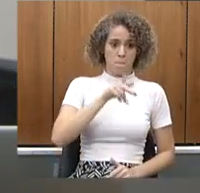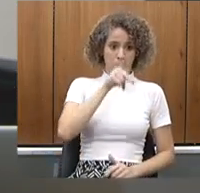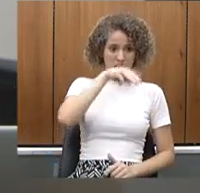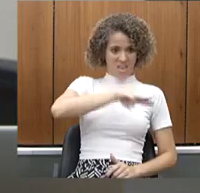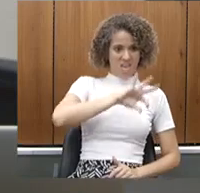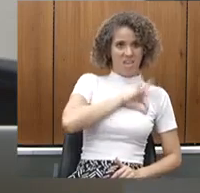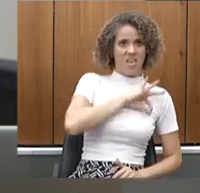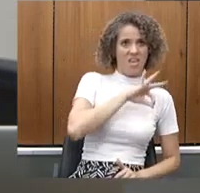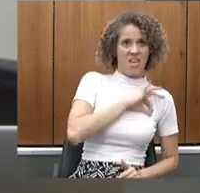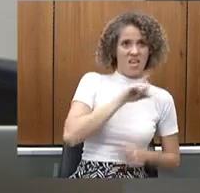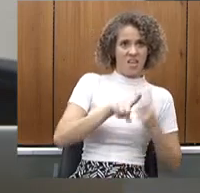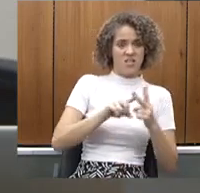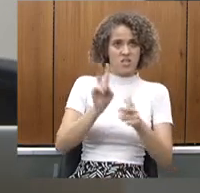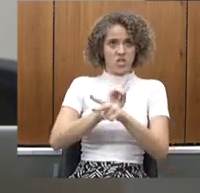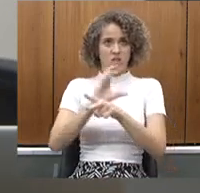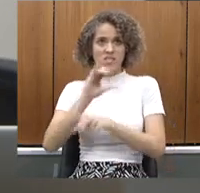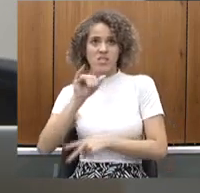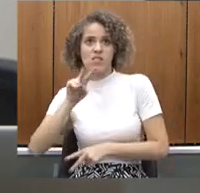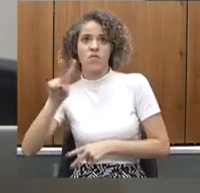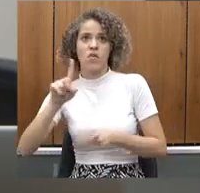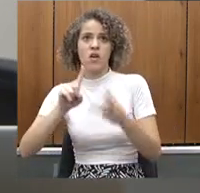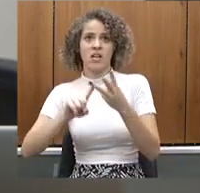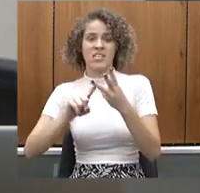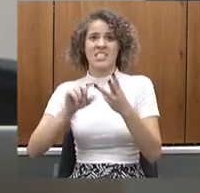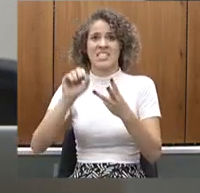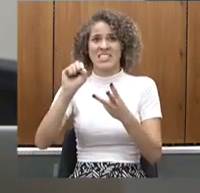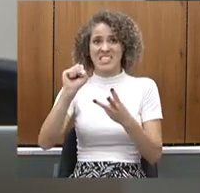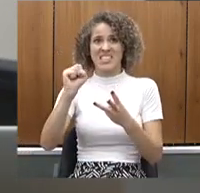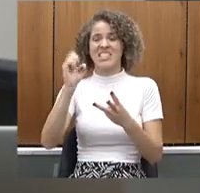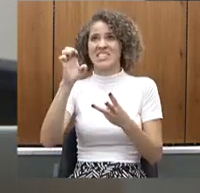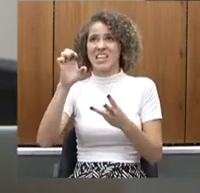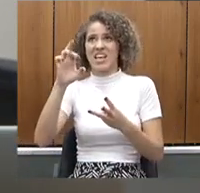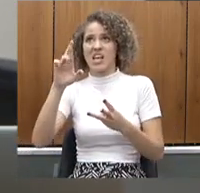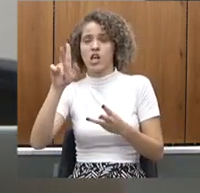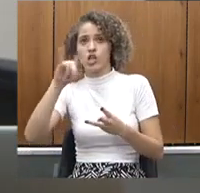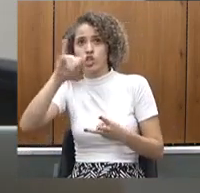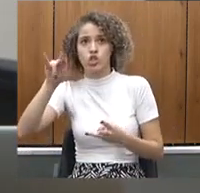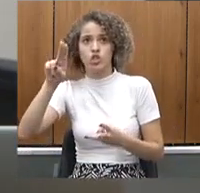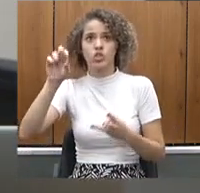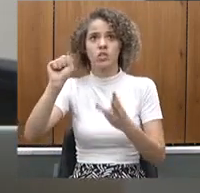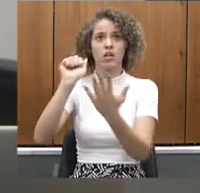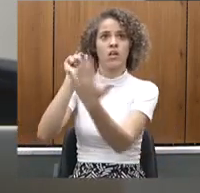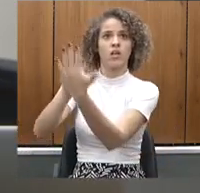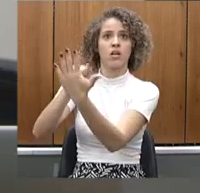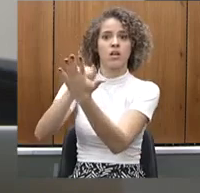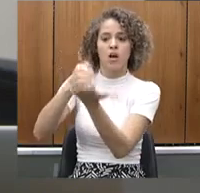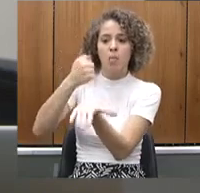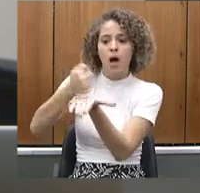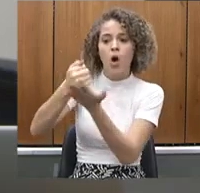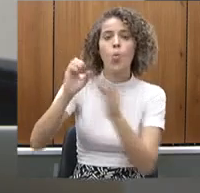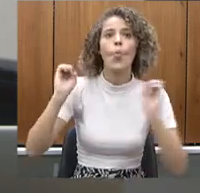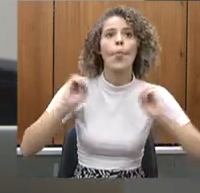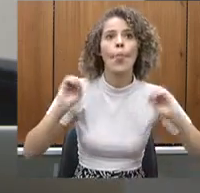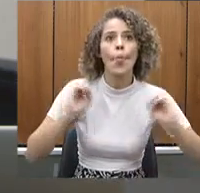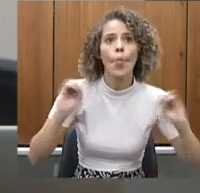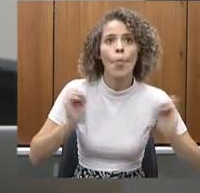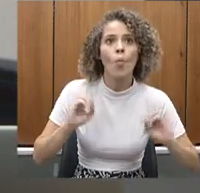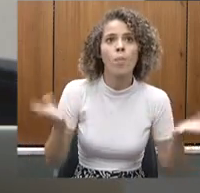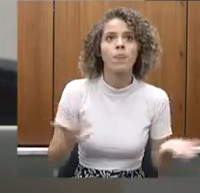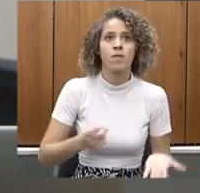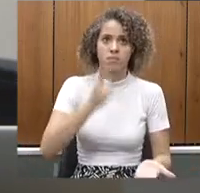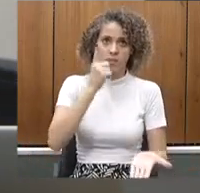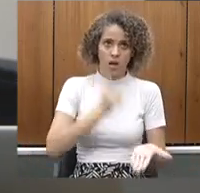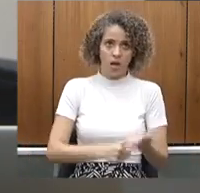Shadow Polícia Civil a sejusp batem a porta aí vem o carimbo não na última audiência